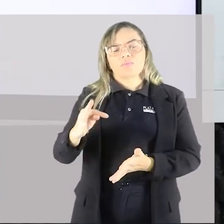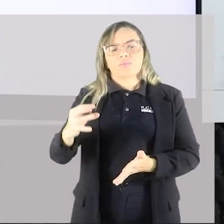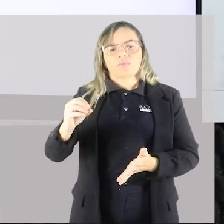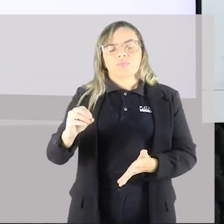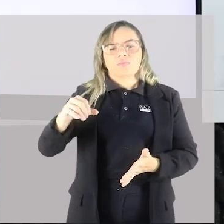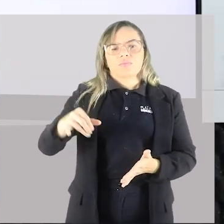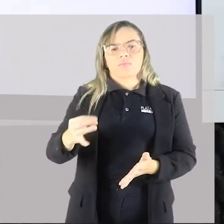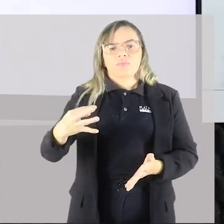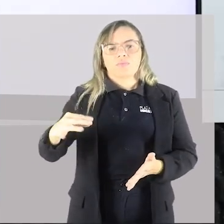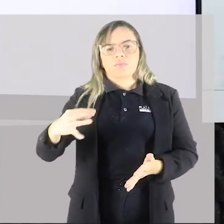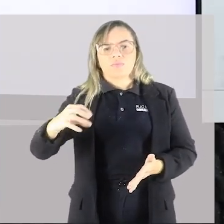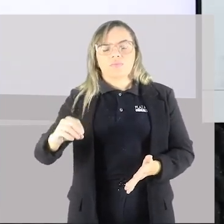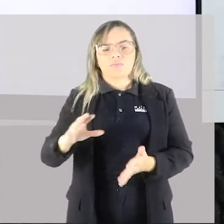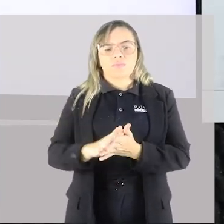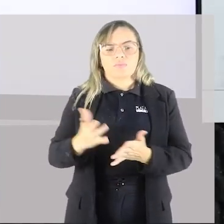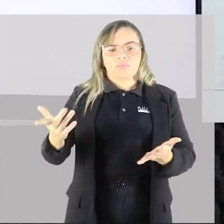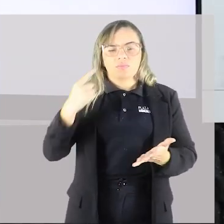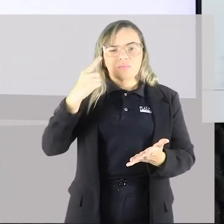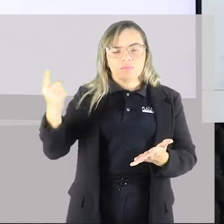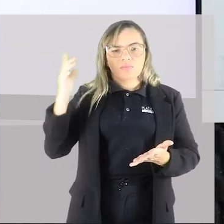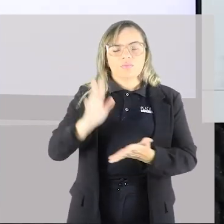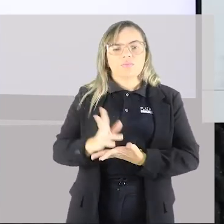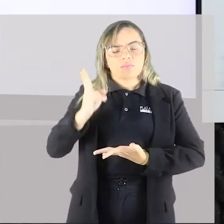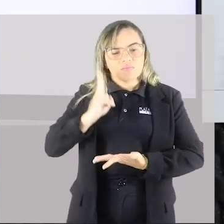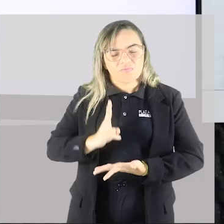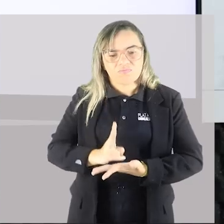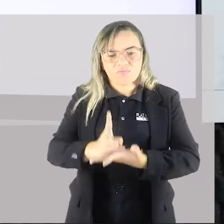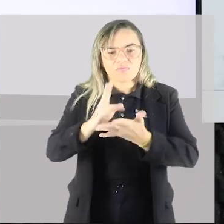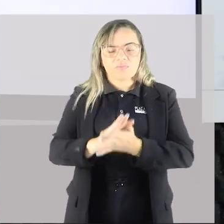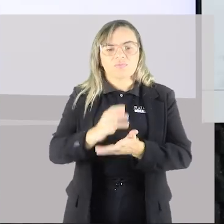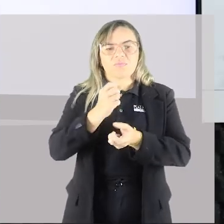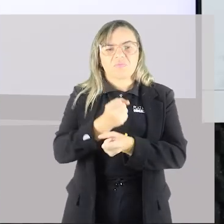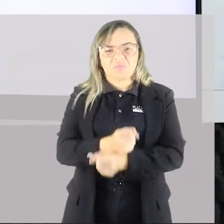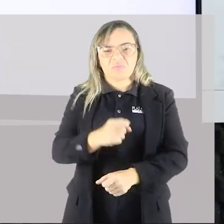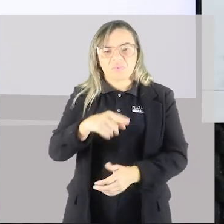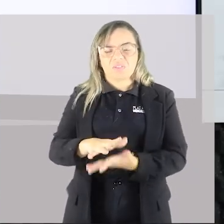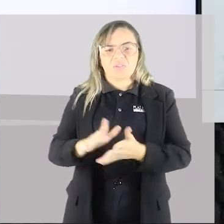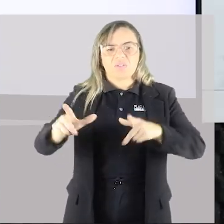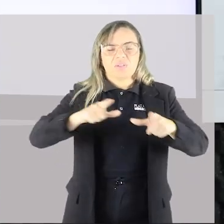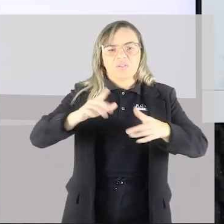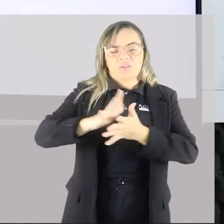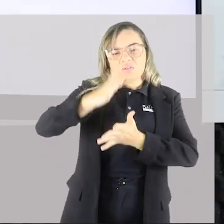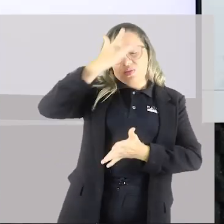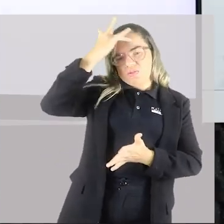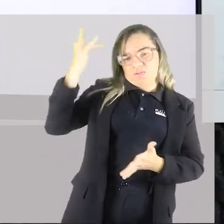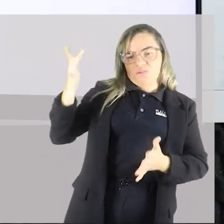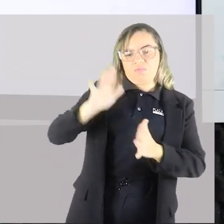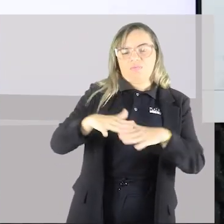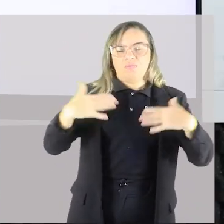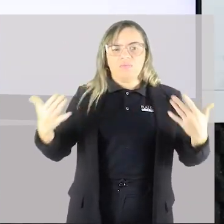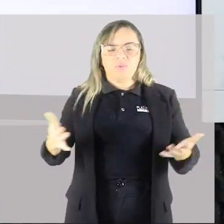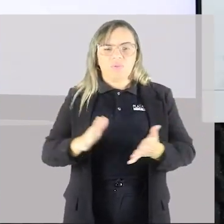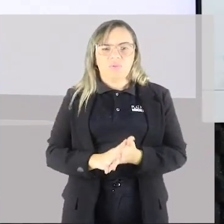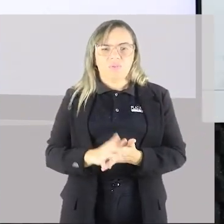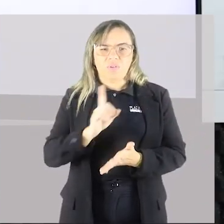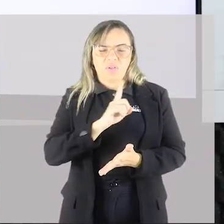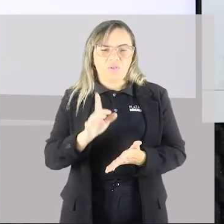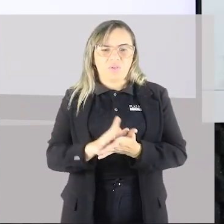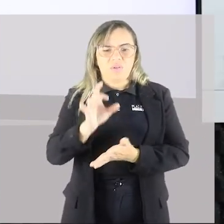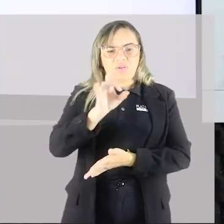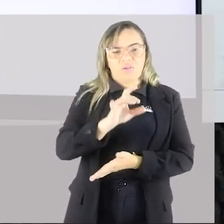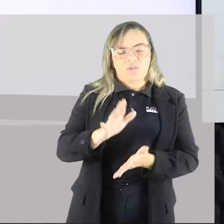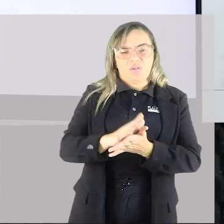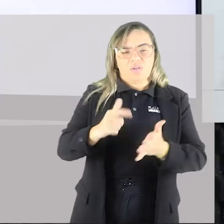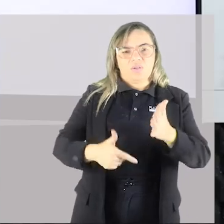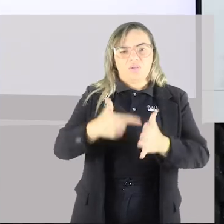terceirização. Está cada vez mais presente a exploração desse trabalhador. Não é algo só que está ali na